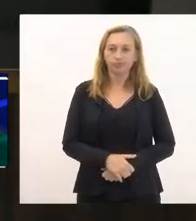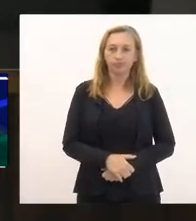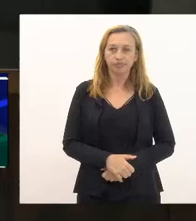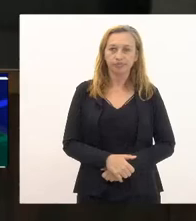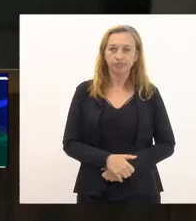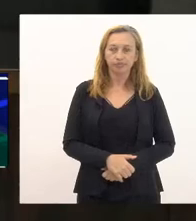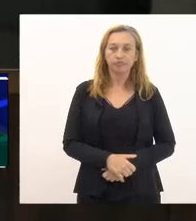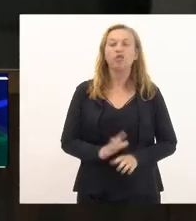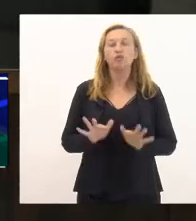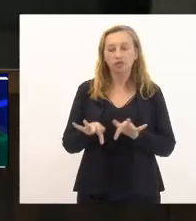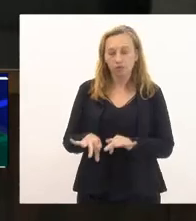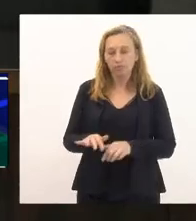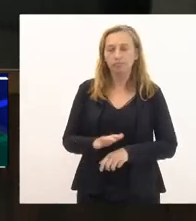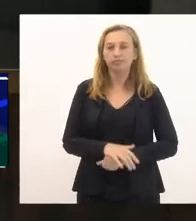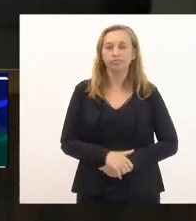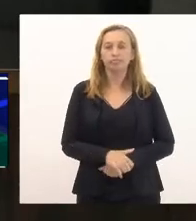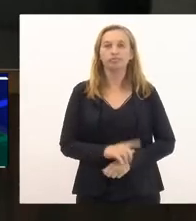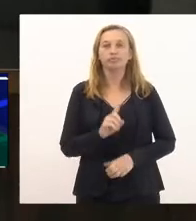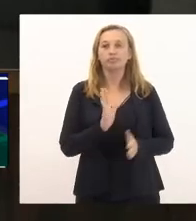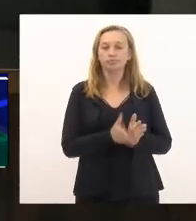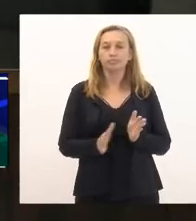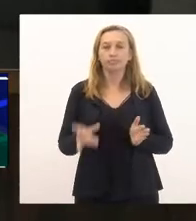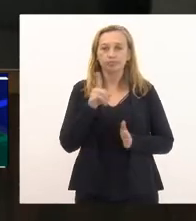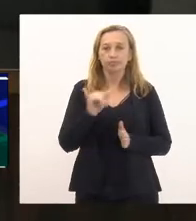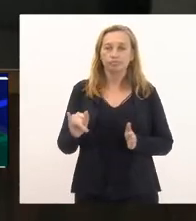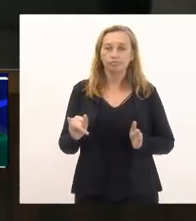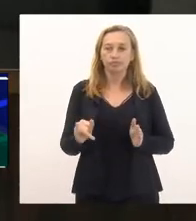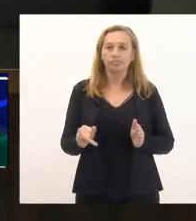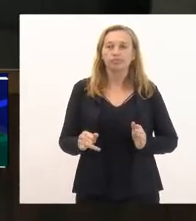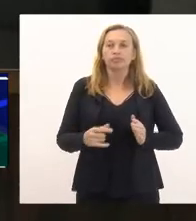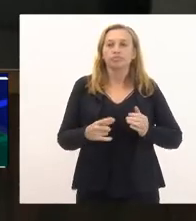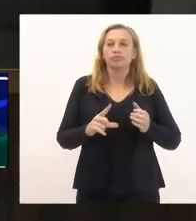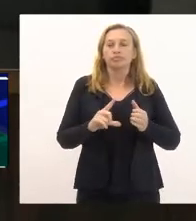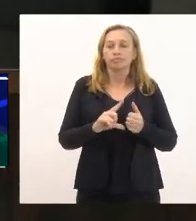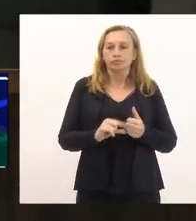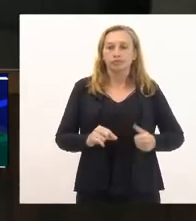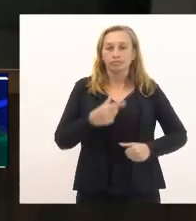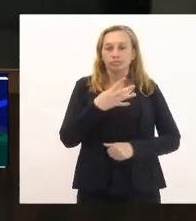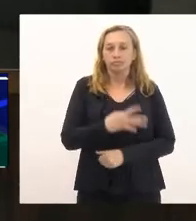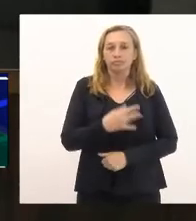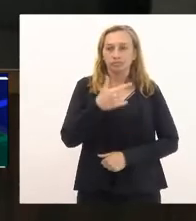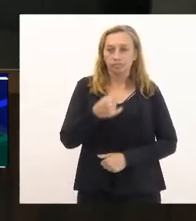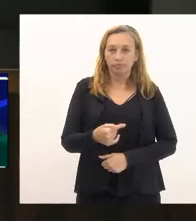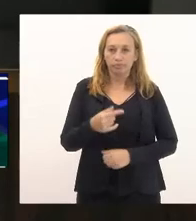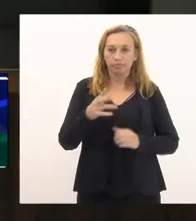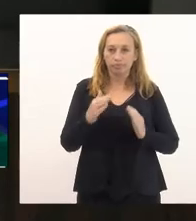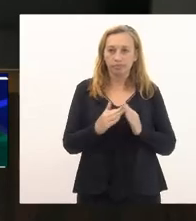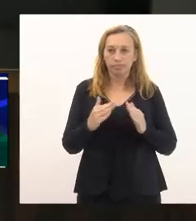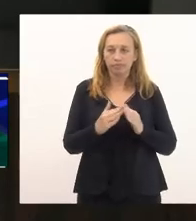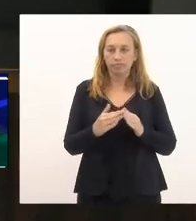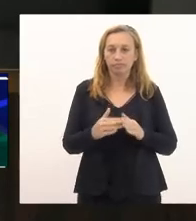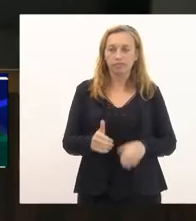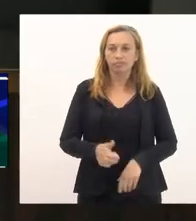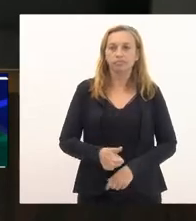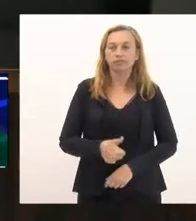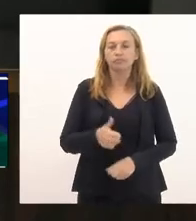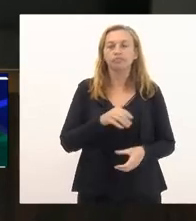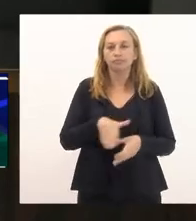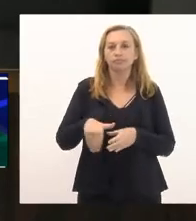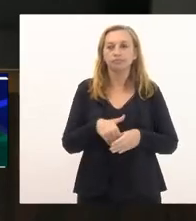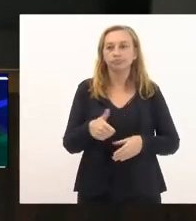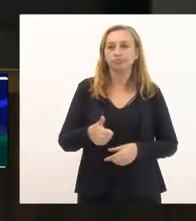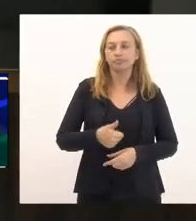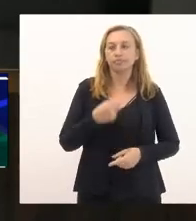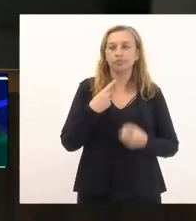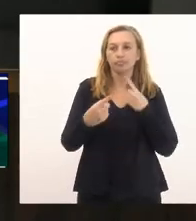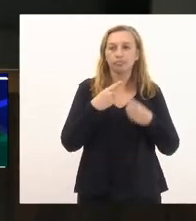É possível? Ao final. Incluído na ordem do dia, de acordo com o parágrafo 3º do artigo 47 do Regimento Interno, em tramitação ordinária, em votação, em discussão,